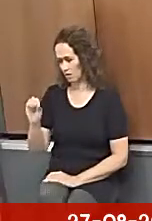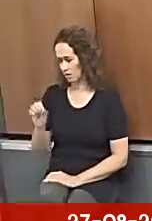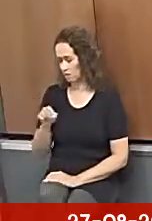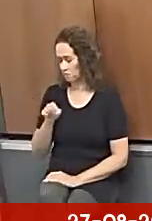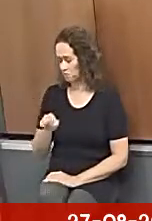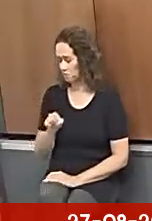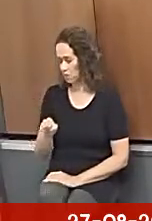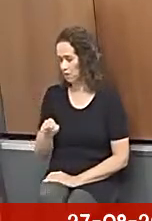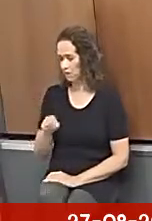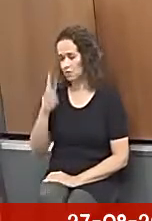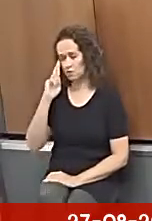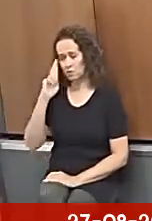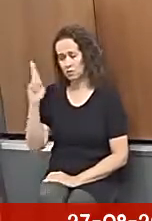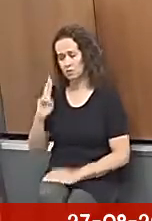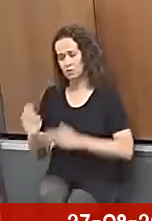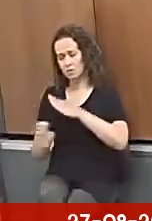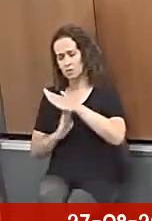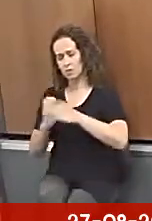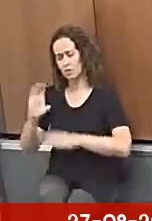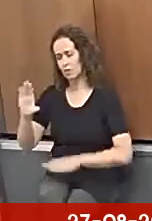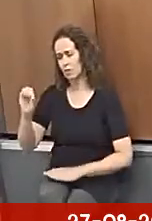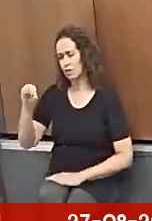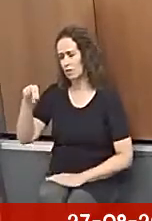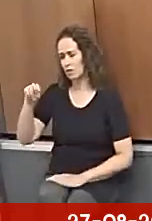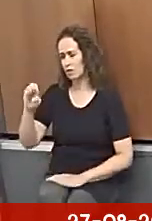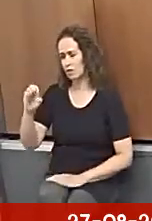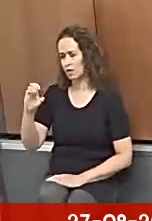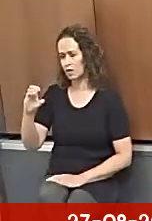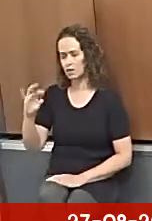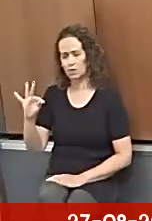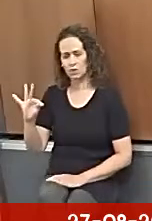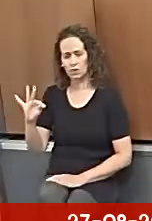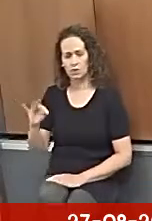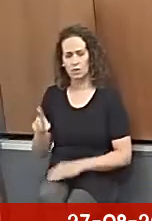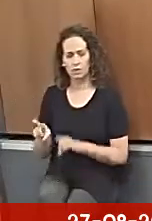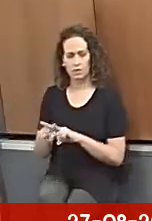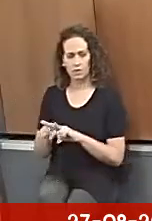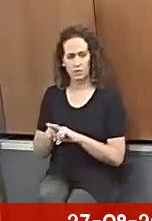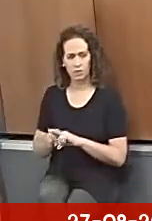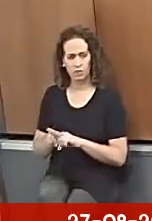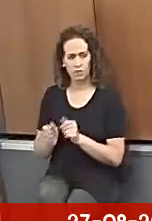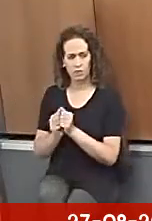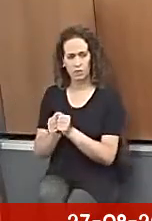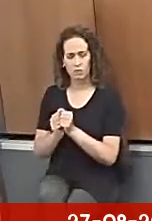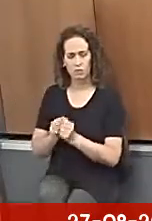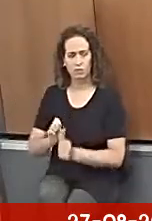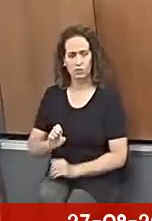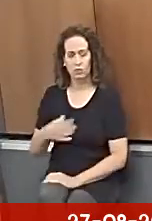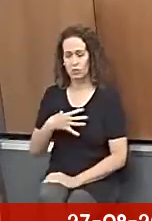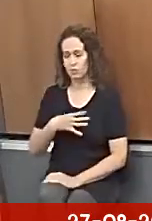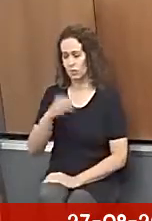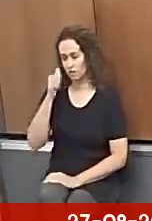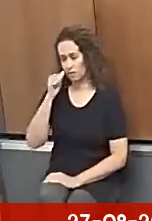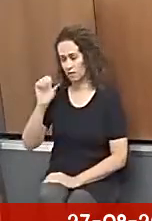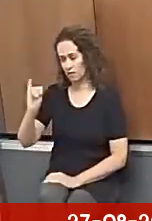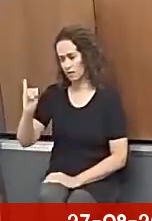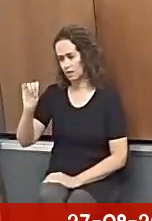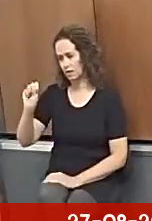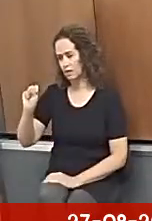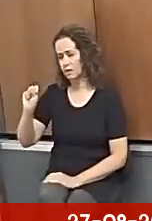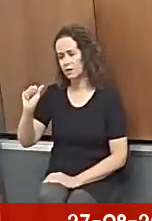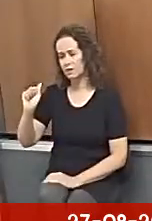inovação junto com sua filha cristiane isabeli está por favor pode trazer a sua filha